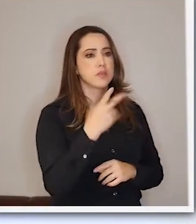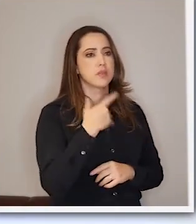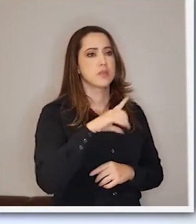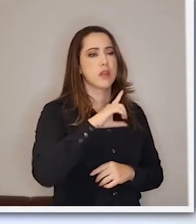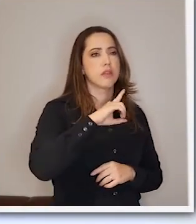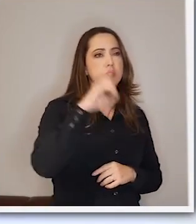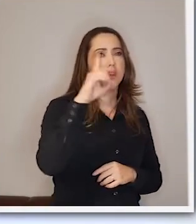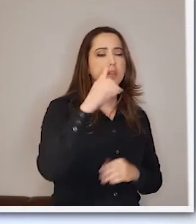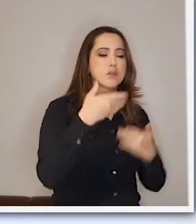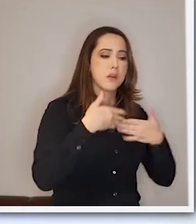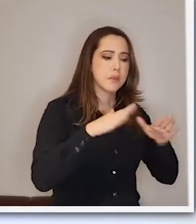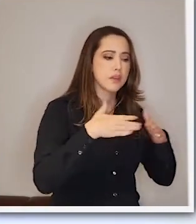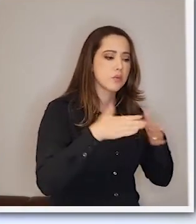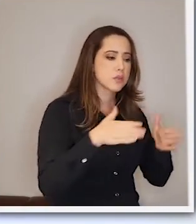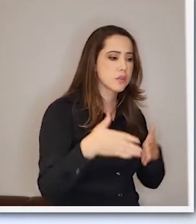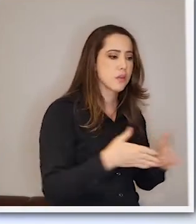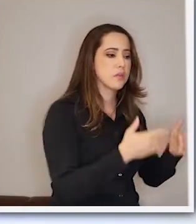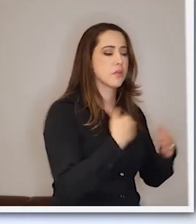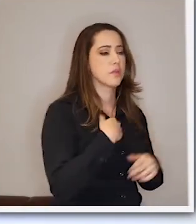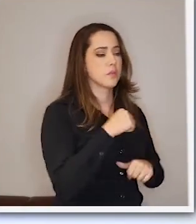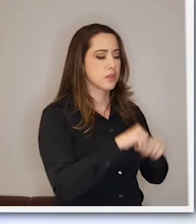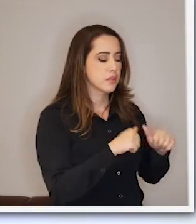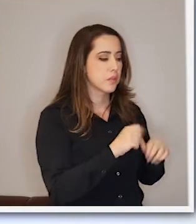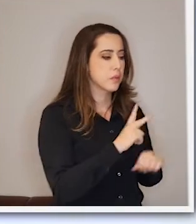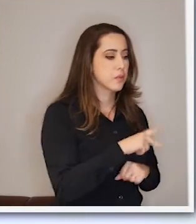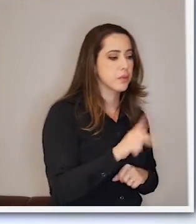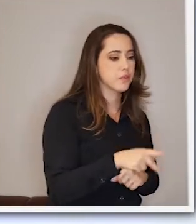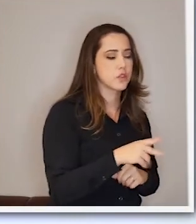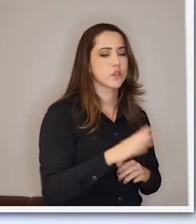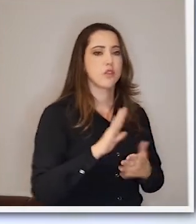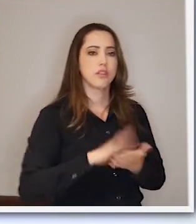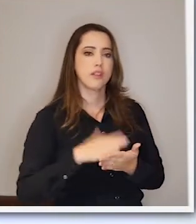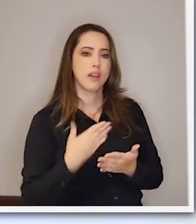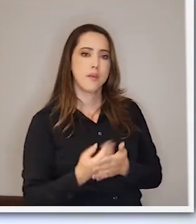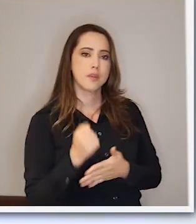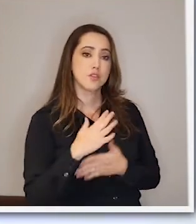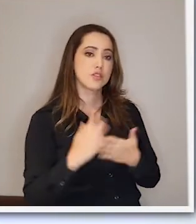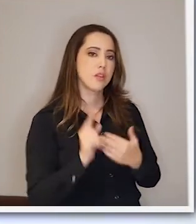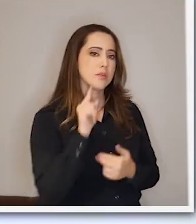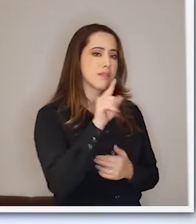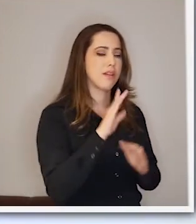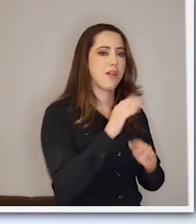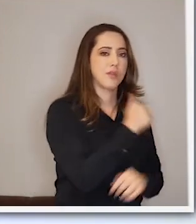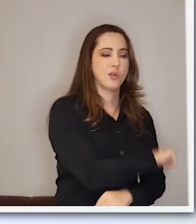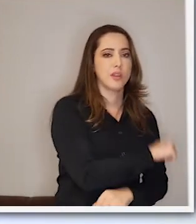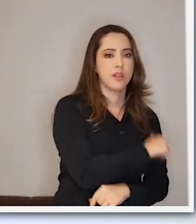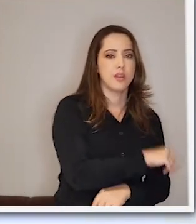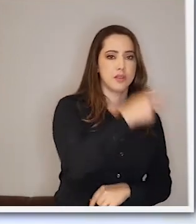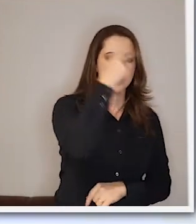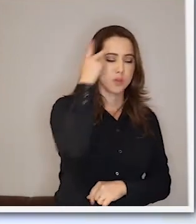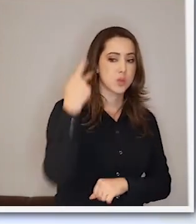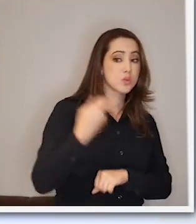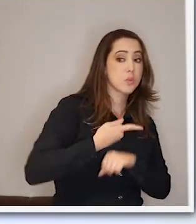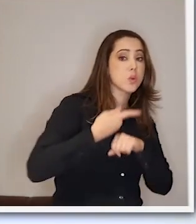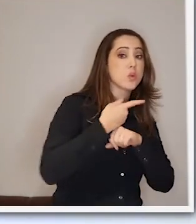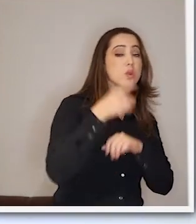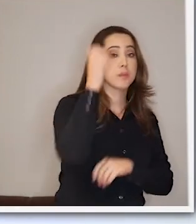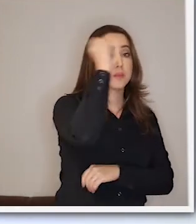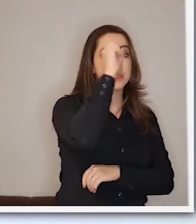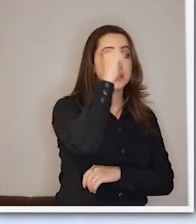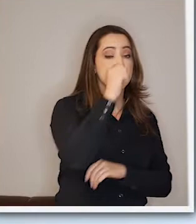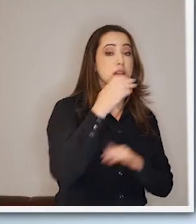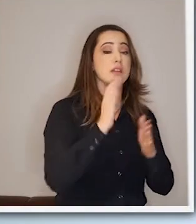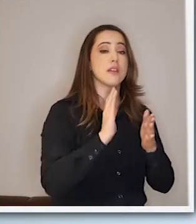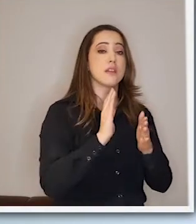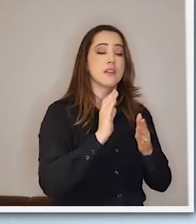galgar algumas experiências profissionais. Deus começa a abrir as portas. Então eu me torno professor, me torno um intérprete de referência na época no Rio de Janeiro.